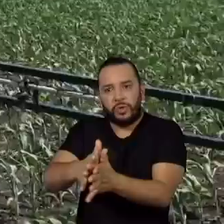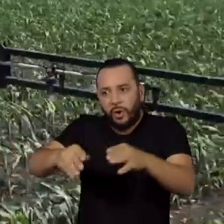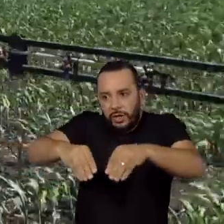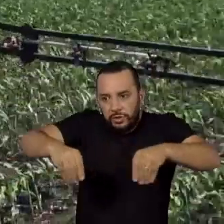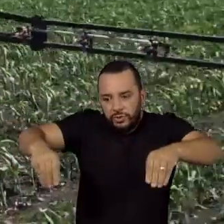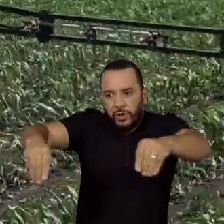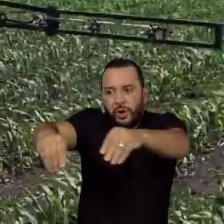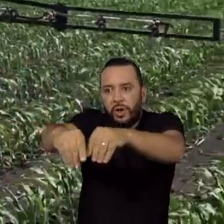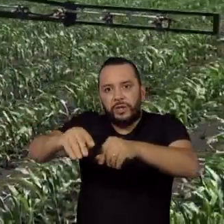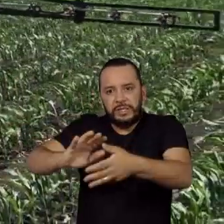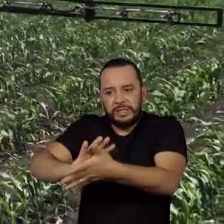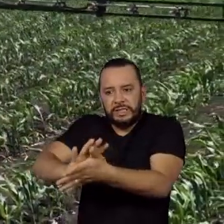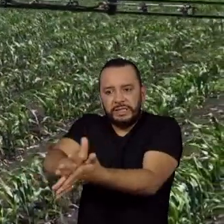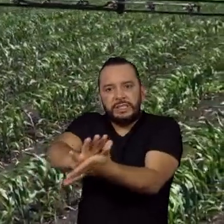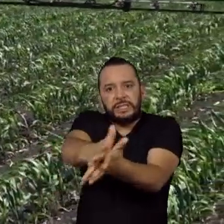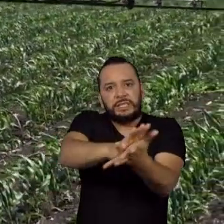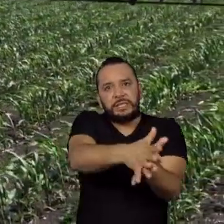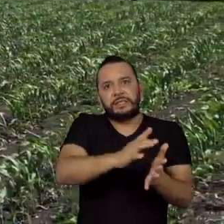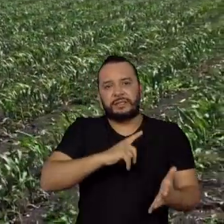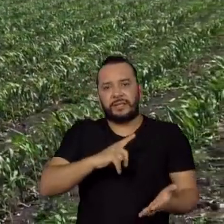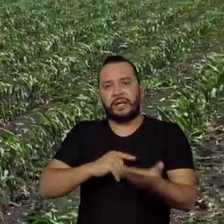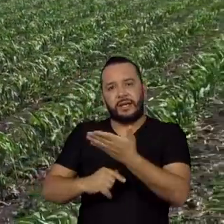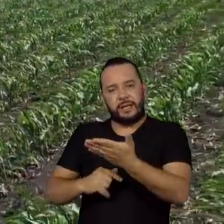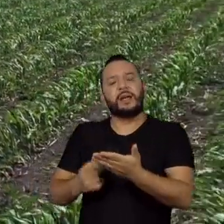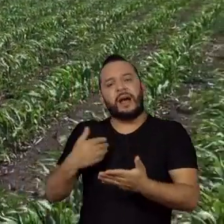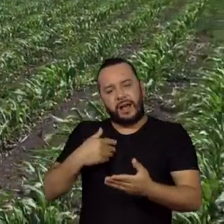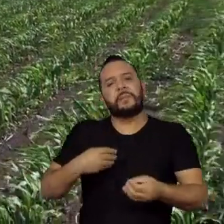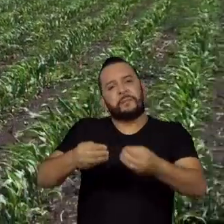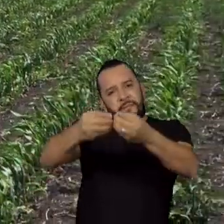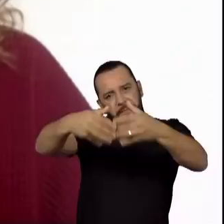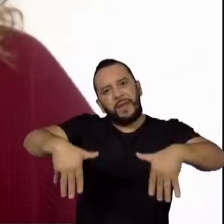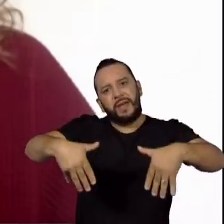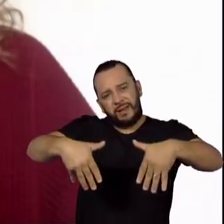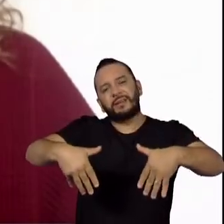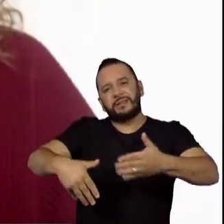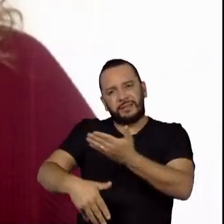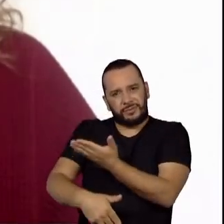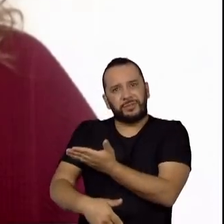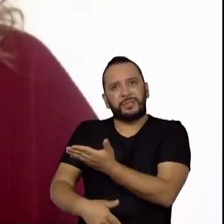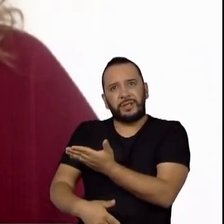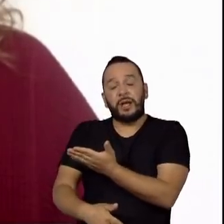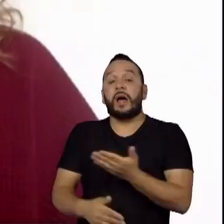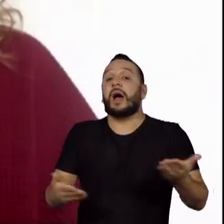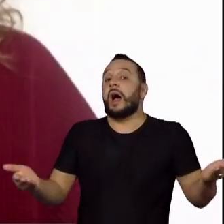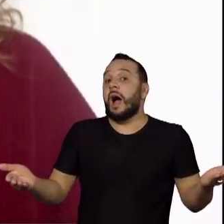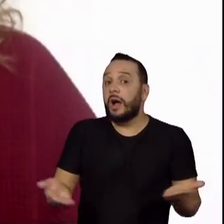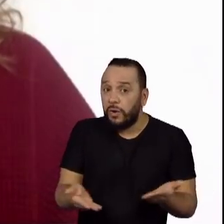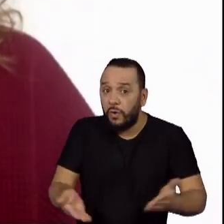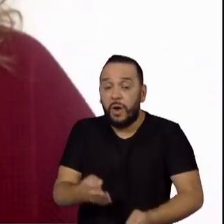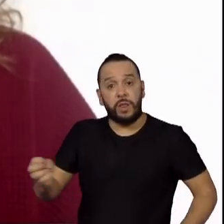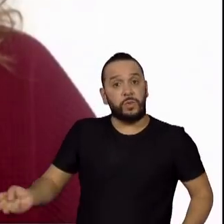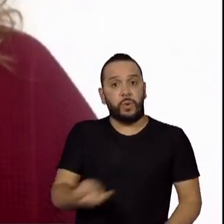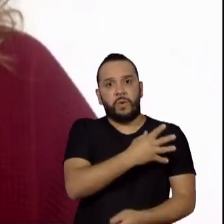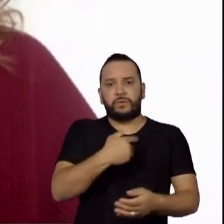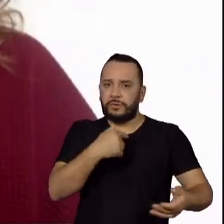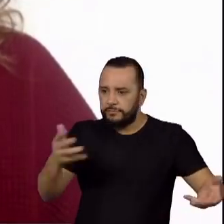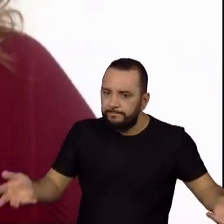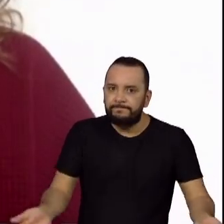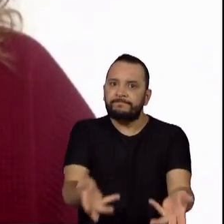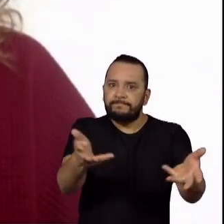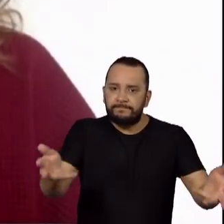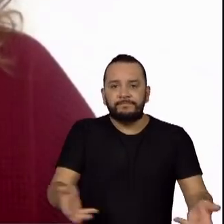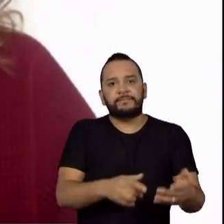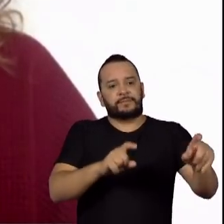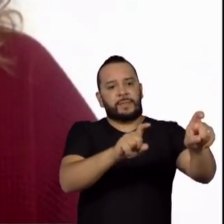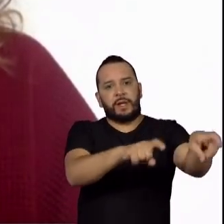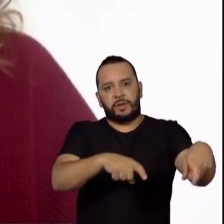e com o tempo a gente sabe que tem muita perda de biodiversidade local. A gente está fomentando não só o fortalecimento desses agricultores de